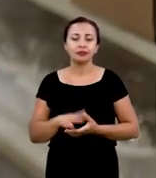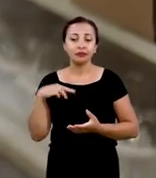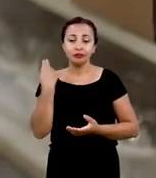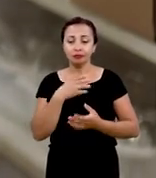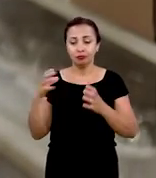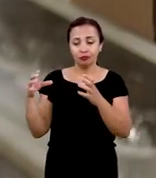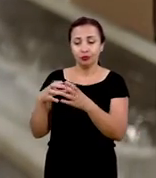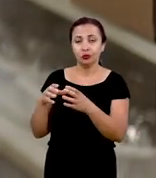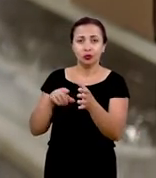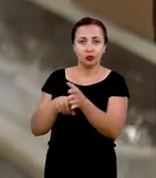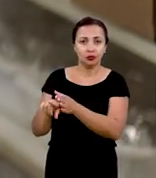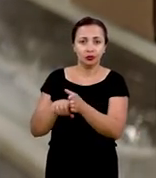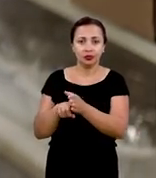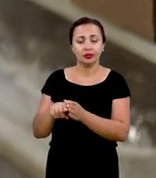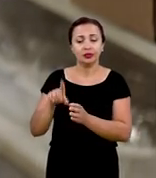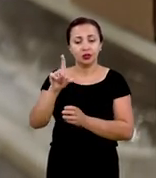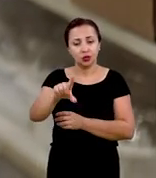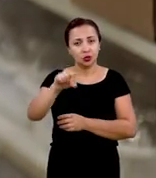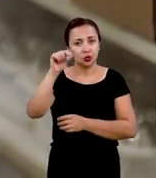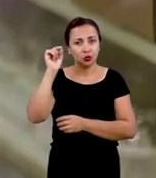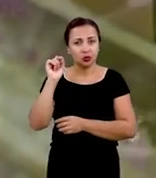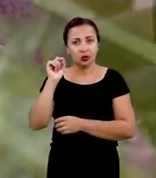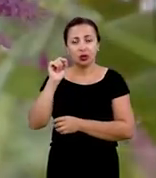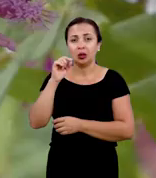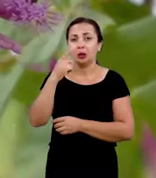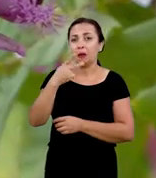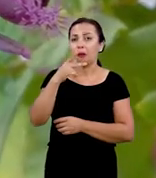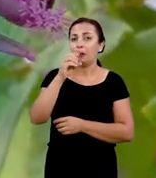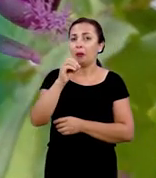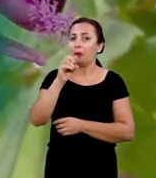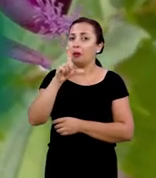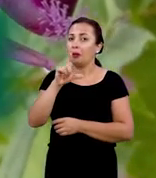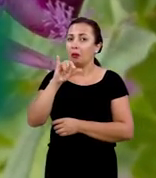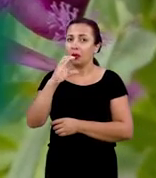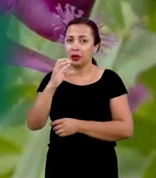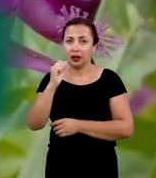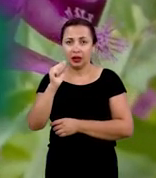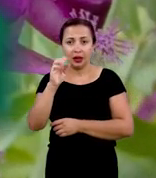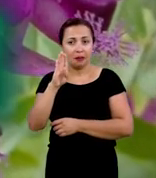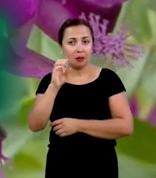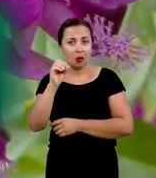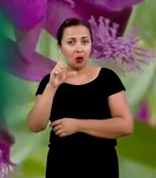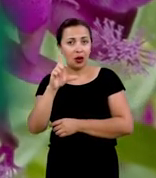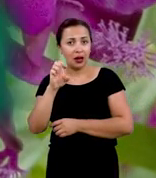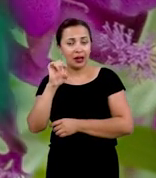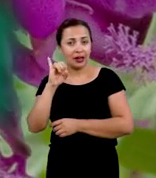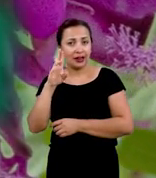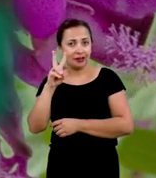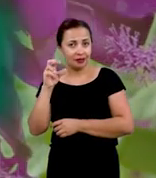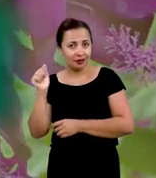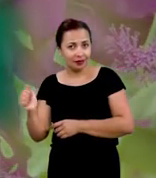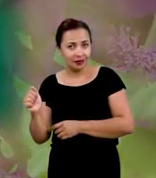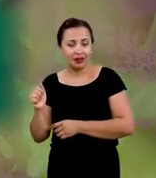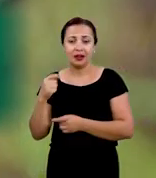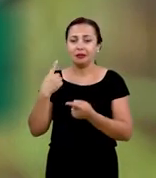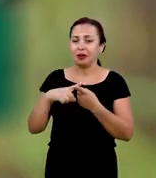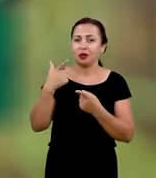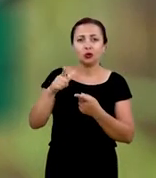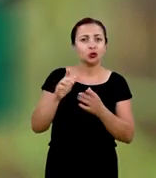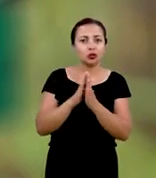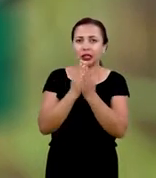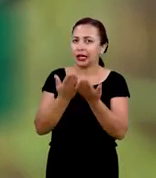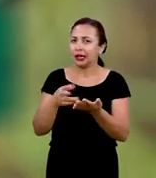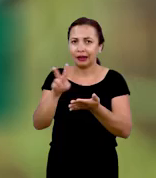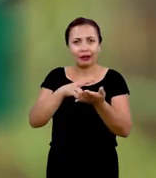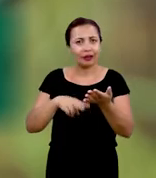pesquisa decidiu escolher a espécie Polygala boliviense, que não tinha ainda na literatura falando sobre ela. Então,